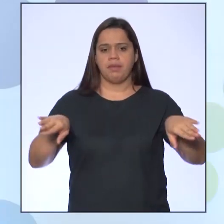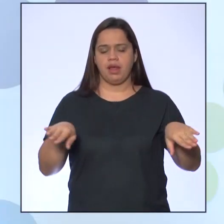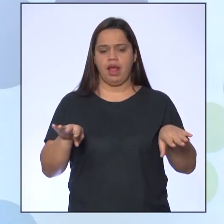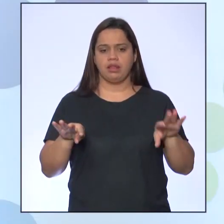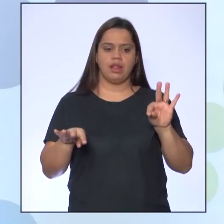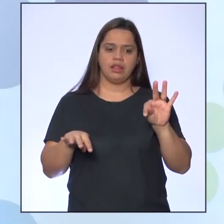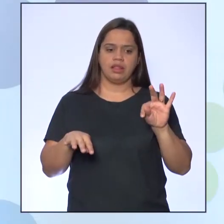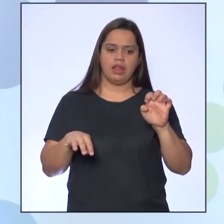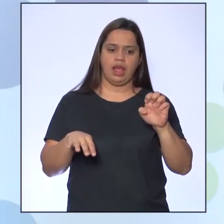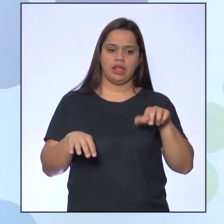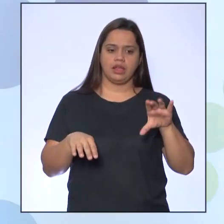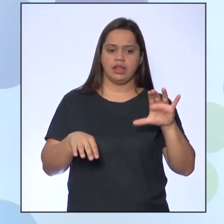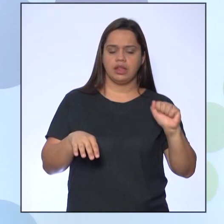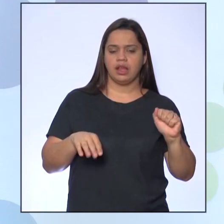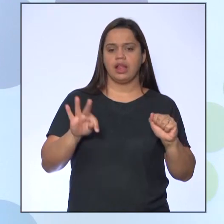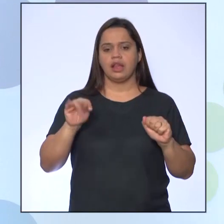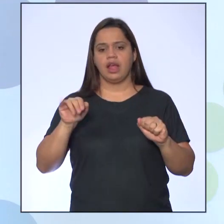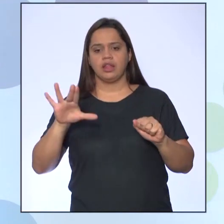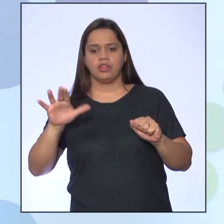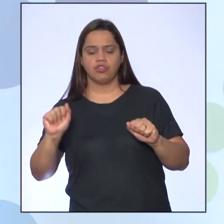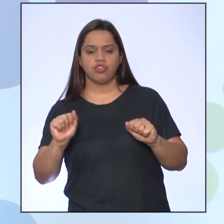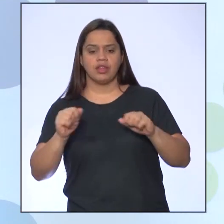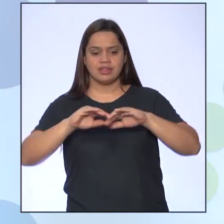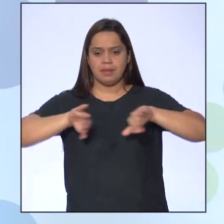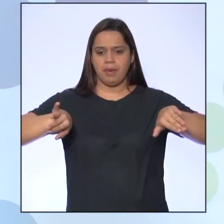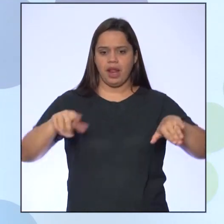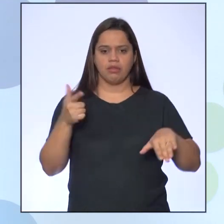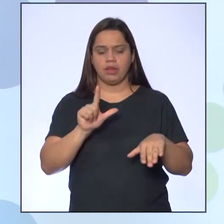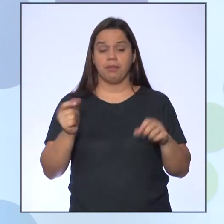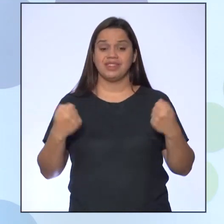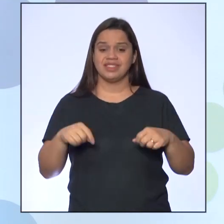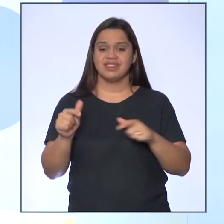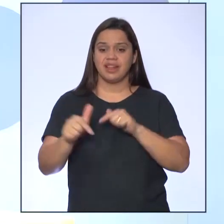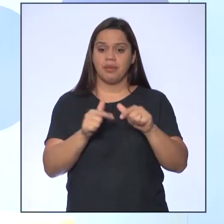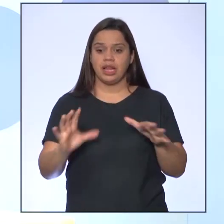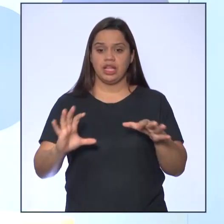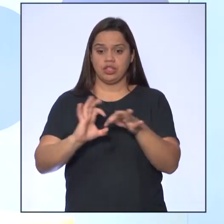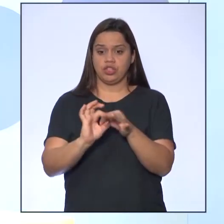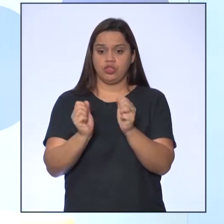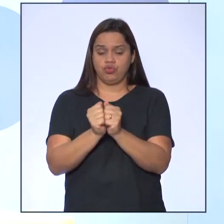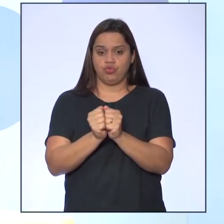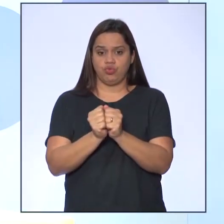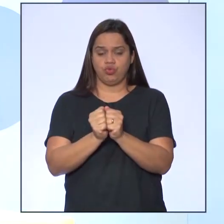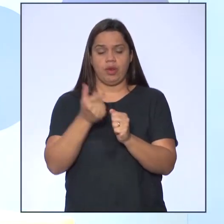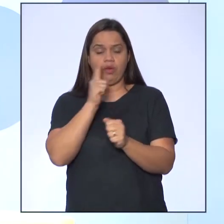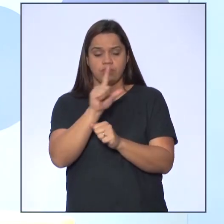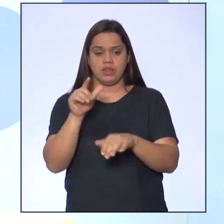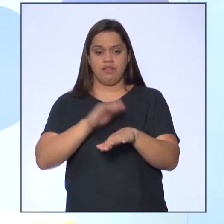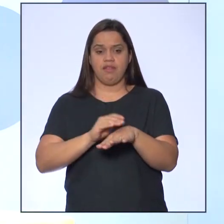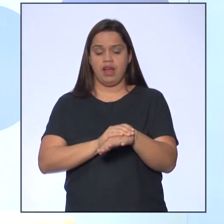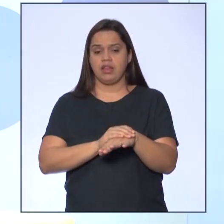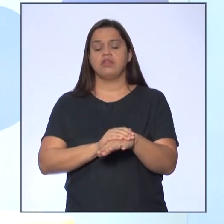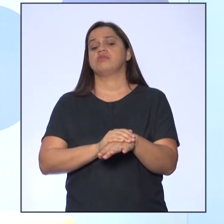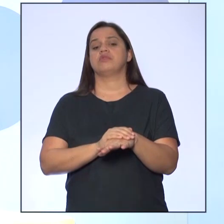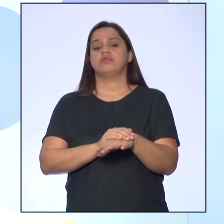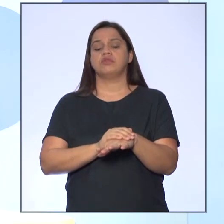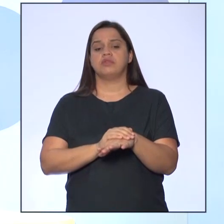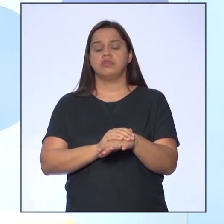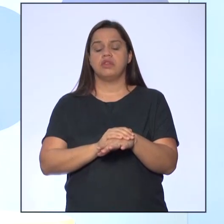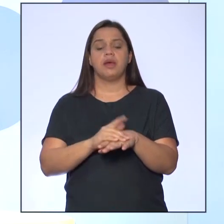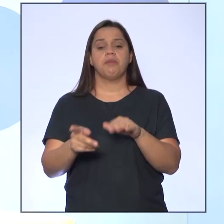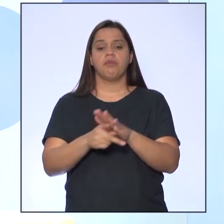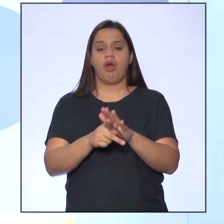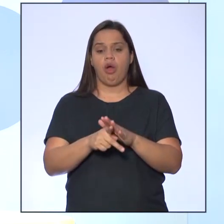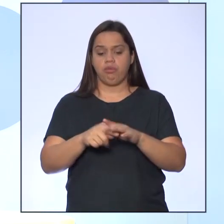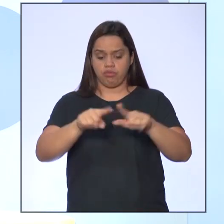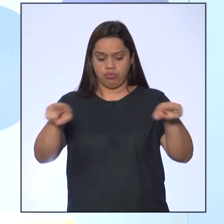boa estratégia e não ter condições de realizar o movimento. Inclusive, acho que quanto mais tem jogadores